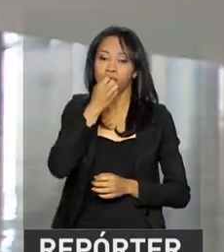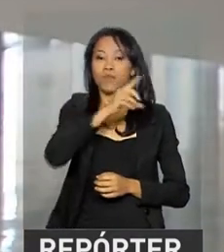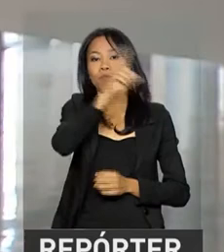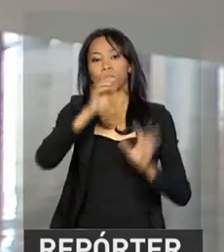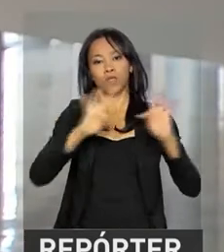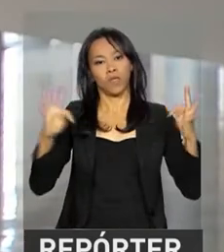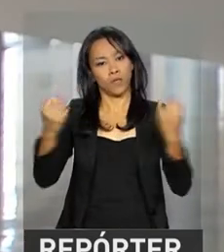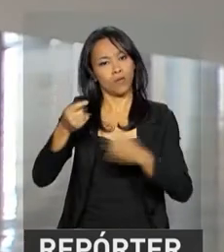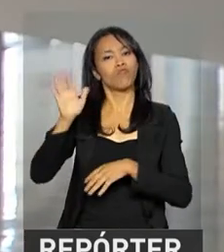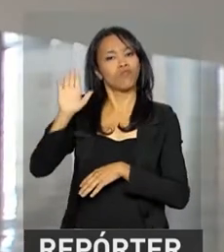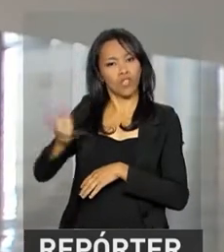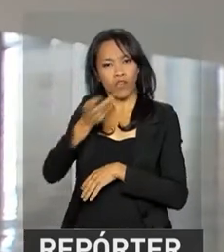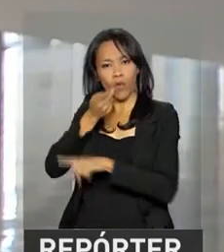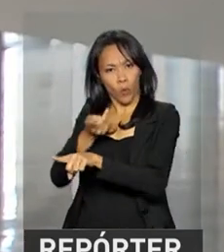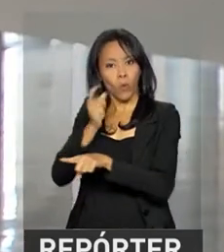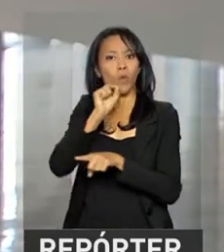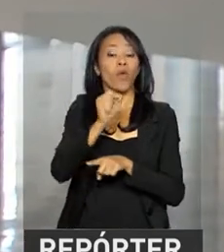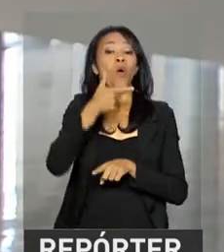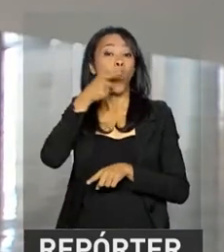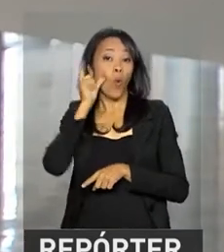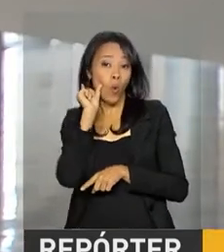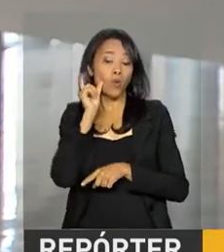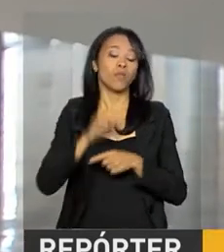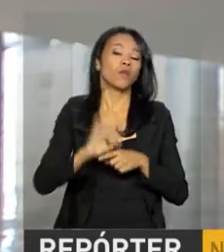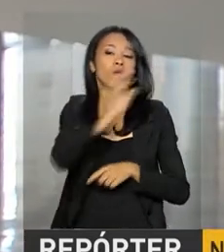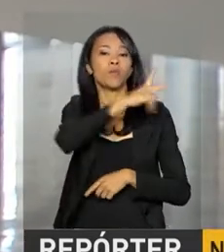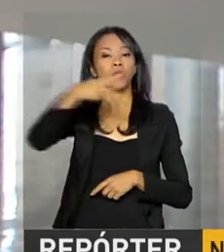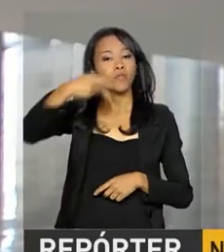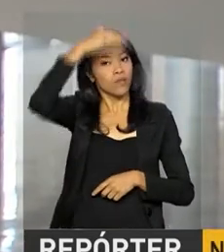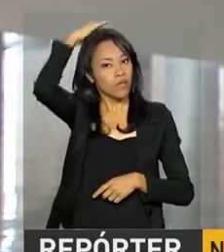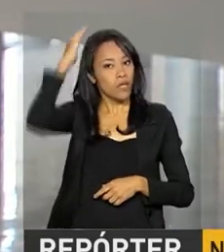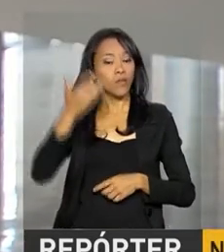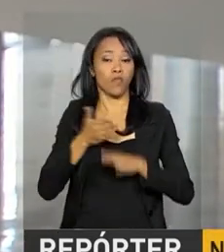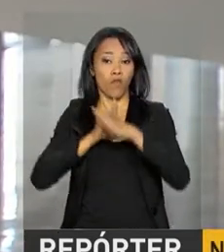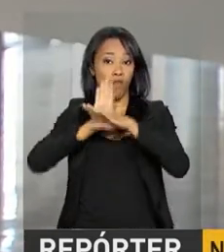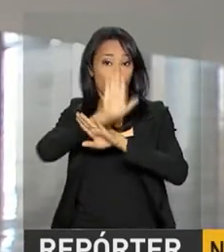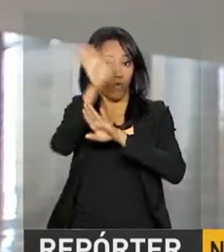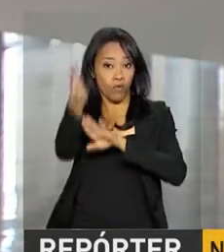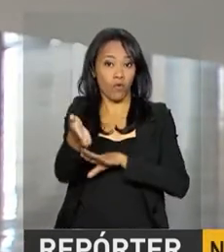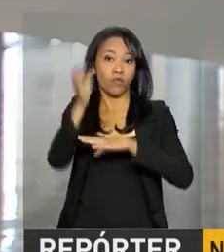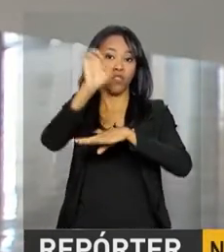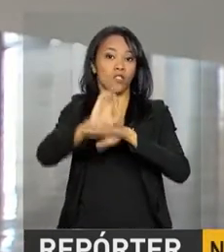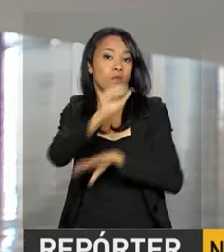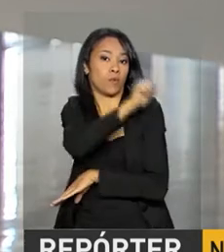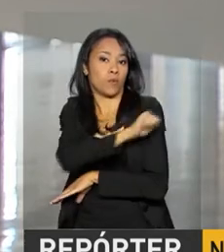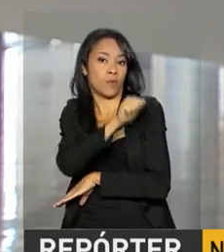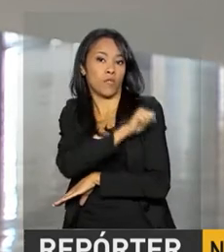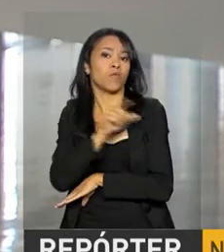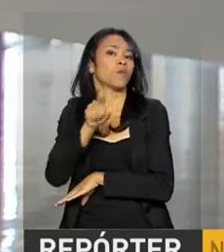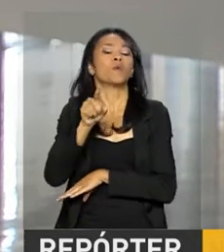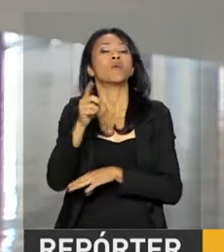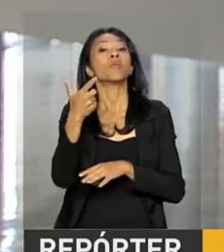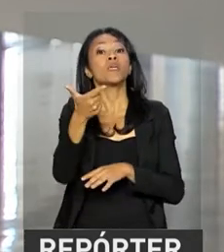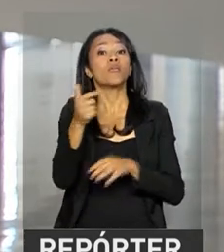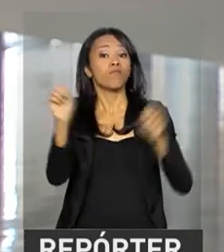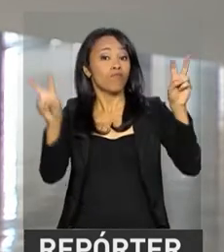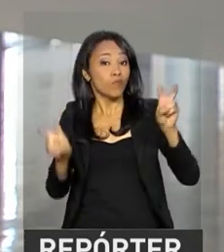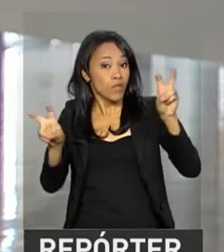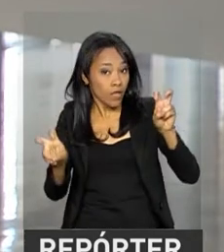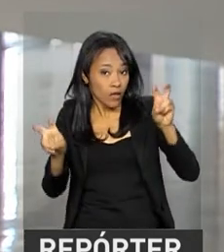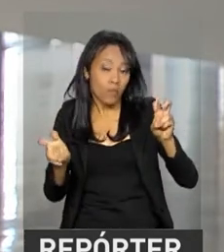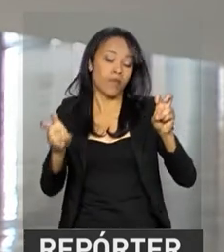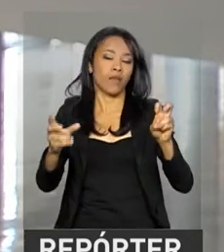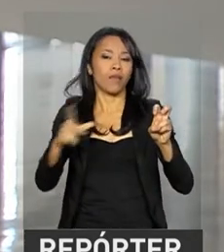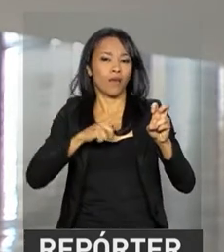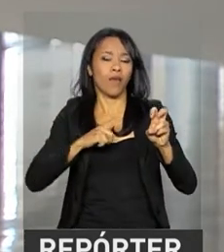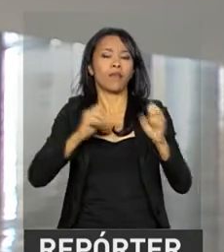disse, Leandro, o presidente Michel Temer esteve ontem no Rio de Janeiro para acompanhar a operação O Rio Quer Segurança e Paz. Ele fez